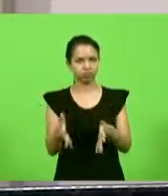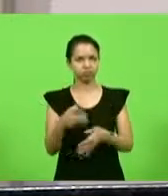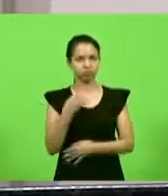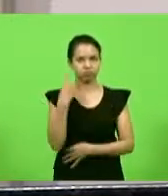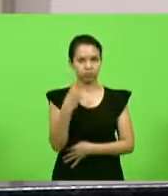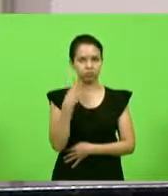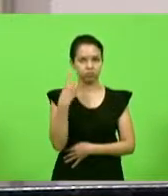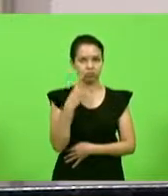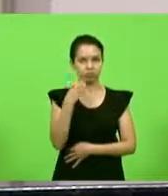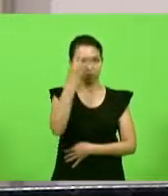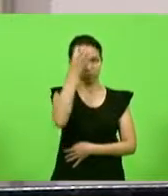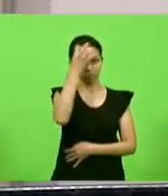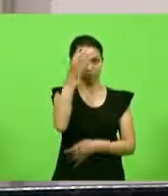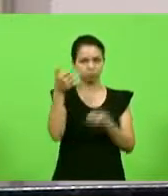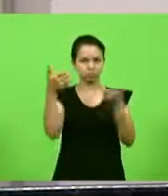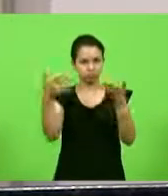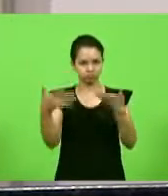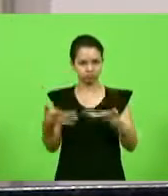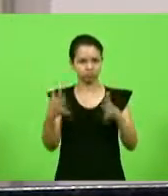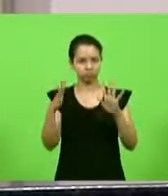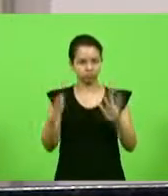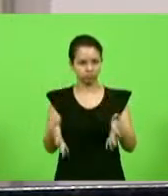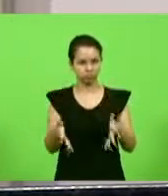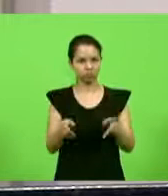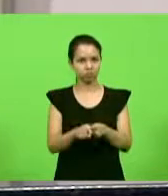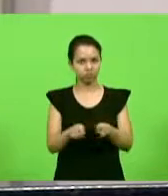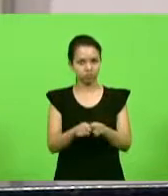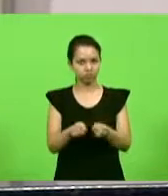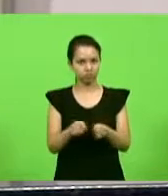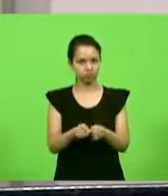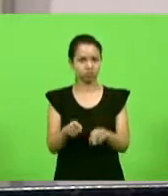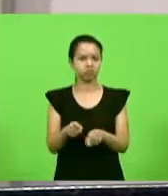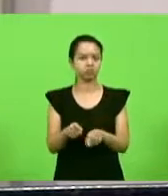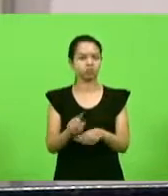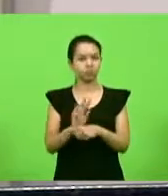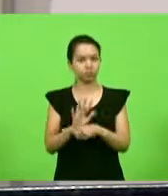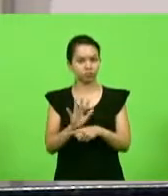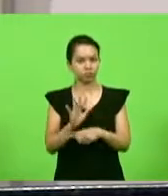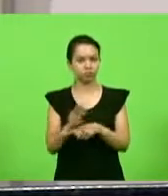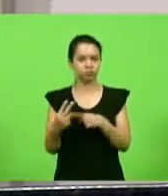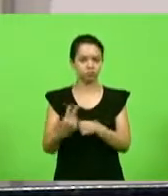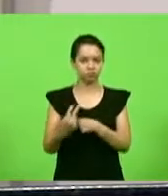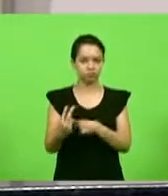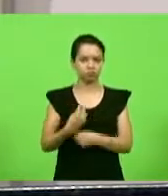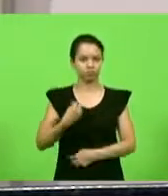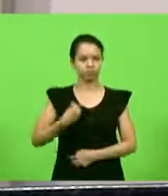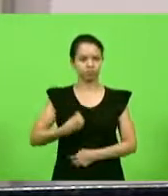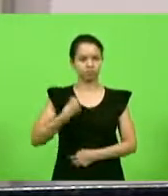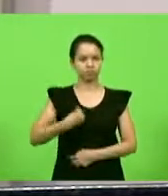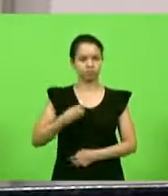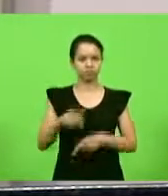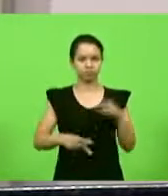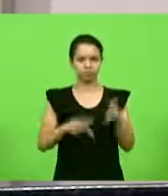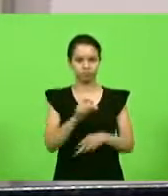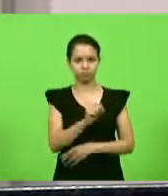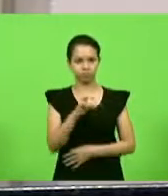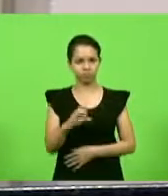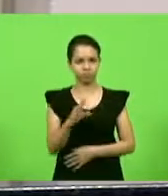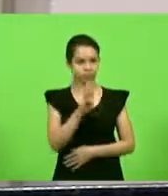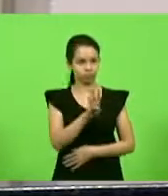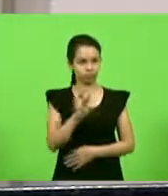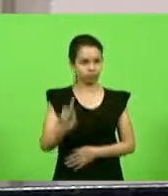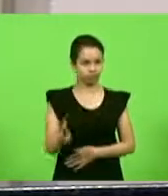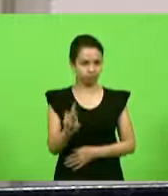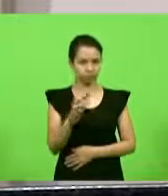me antecedeu, para a preservação da vida dos catarinenses. A